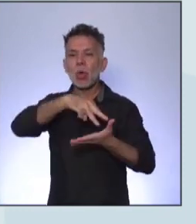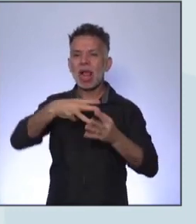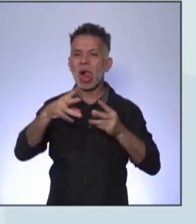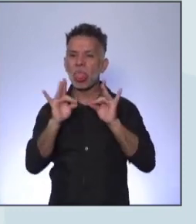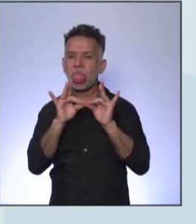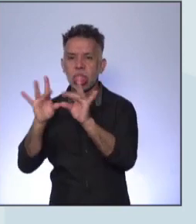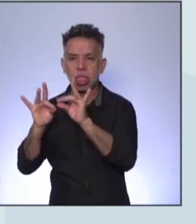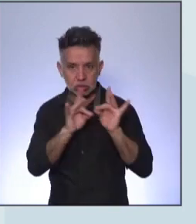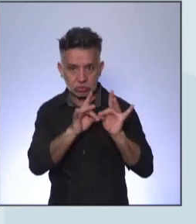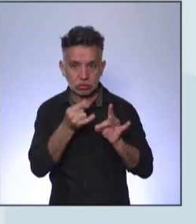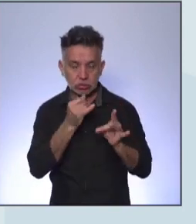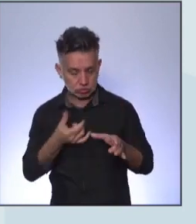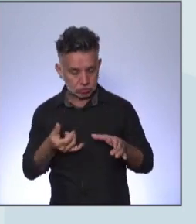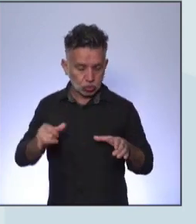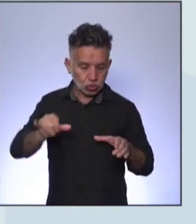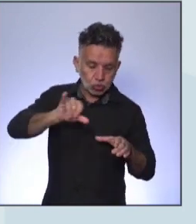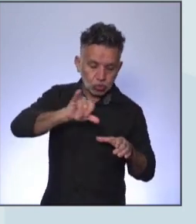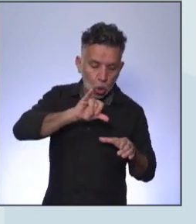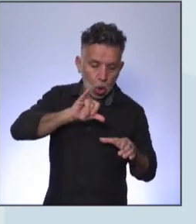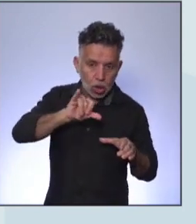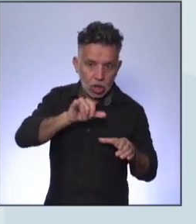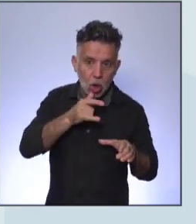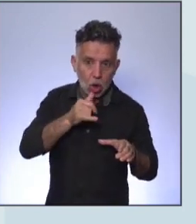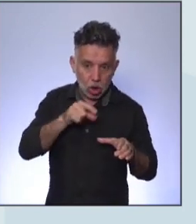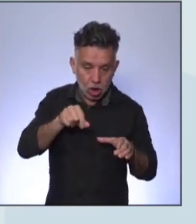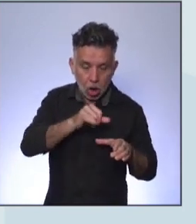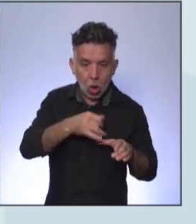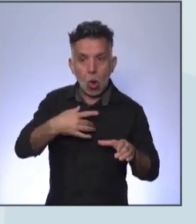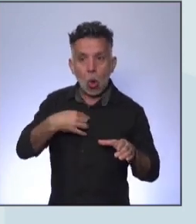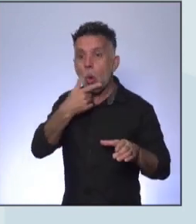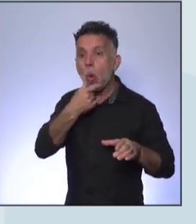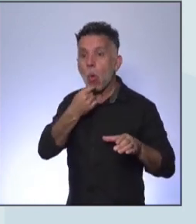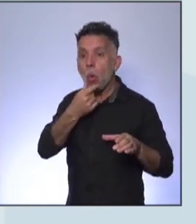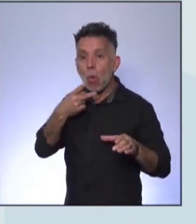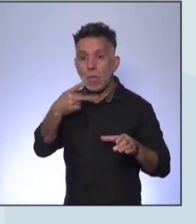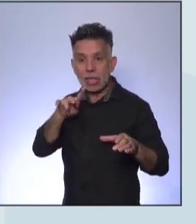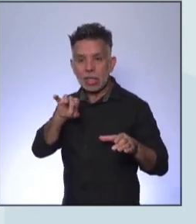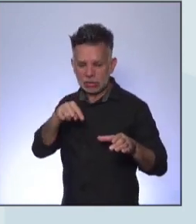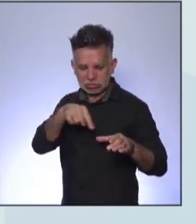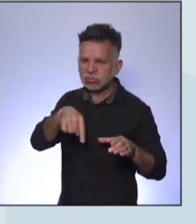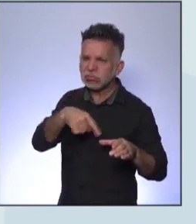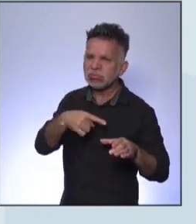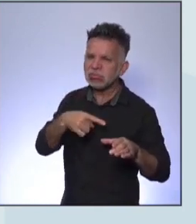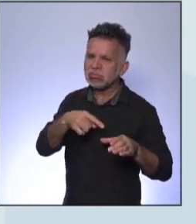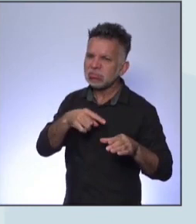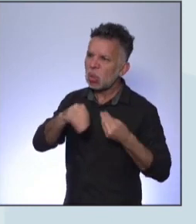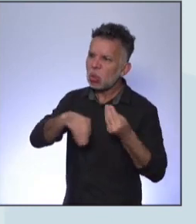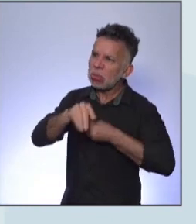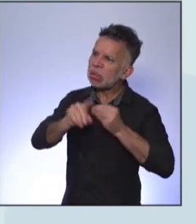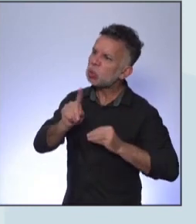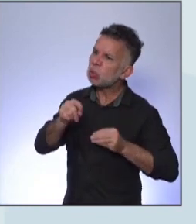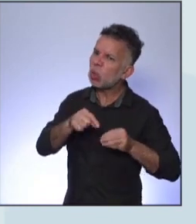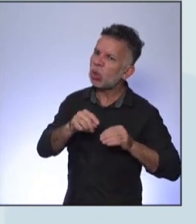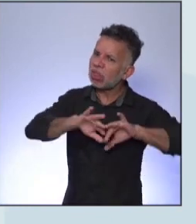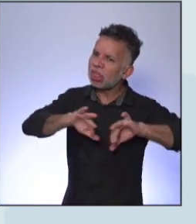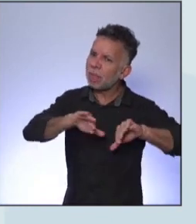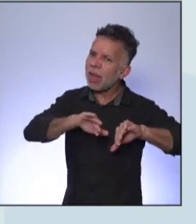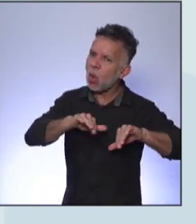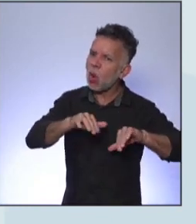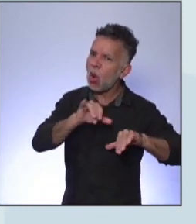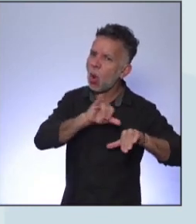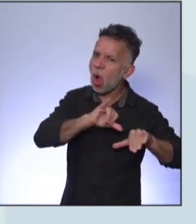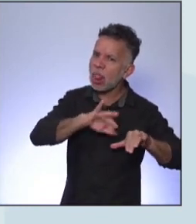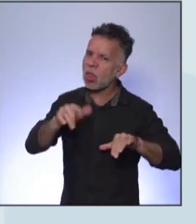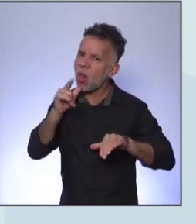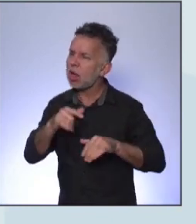na água, Pedrinho observou que o óleo não se misturou e perguntou para sua mãe, por que o óleo não misturou com a água? Sua mãe